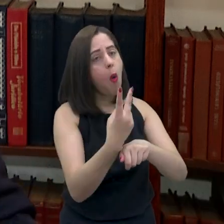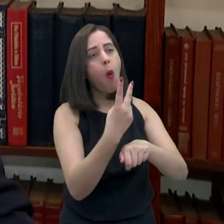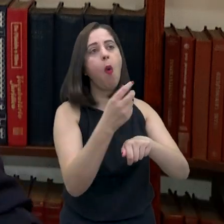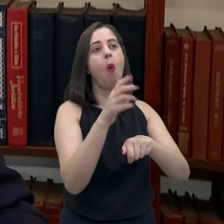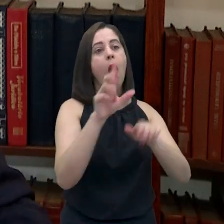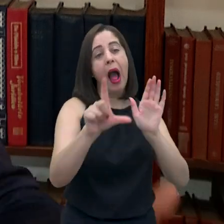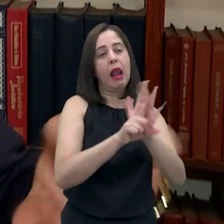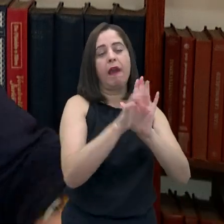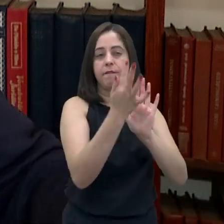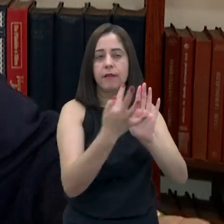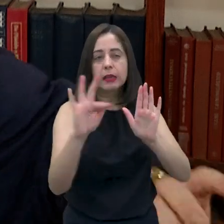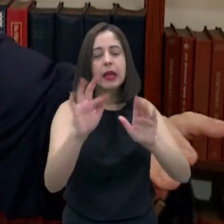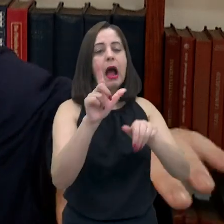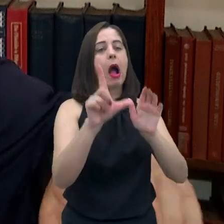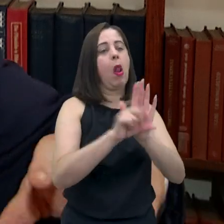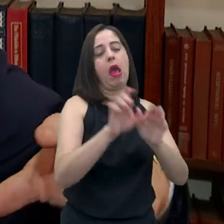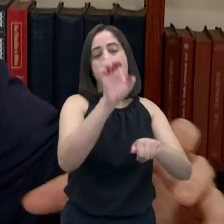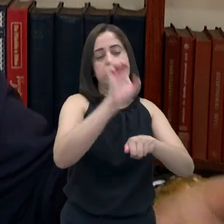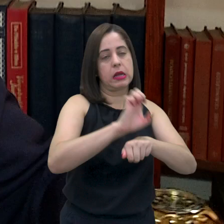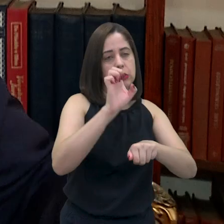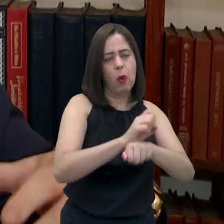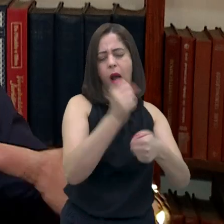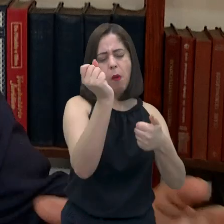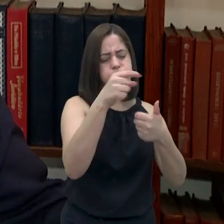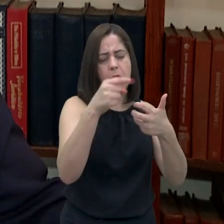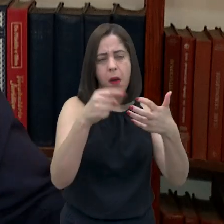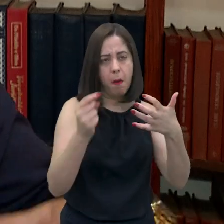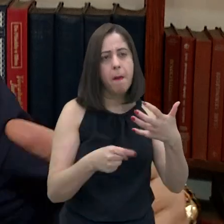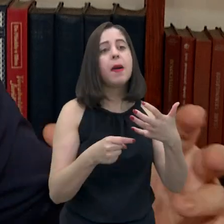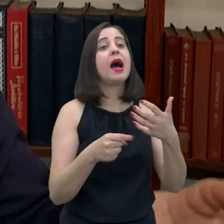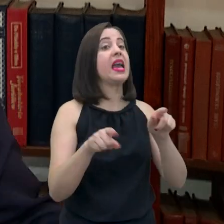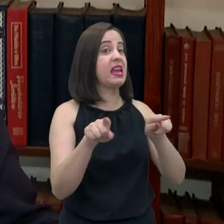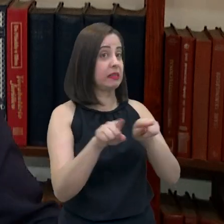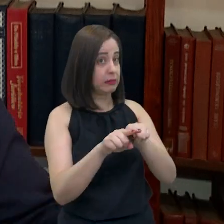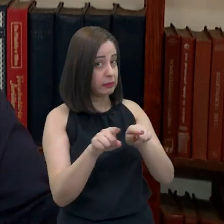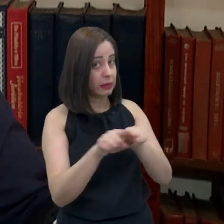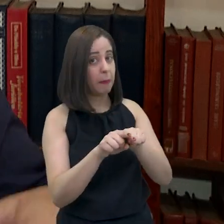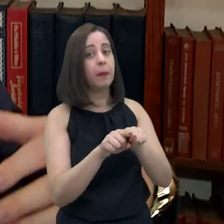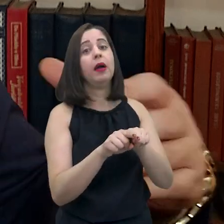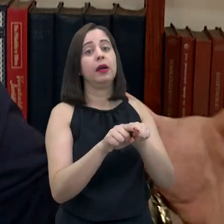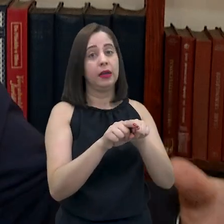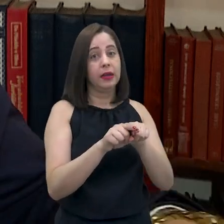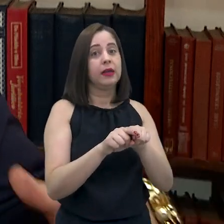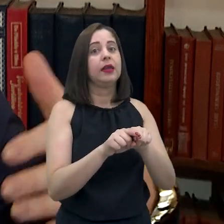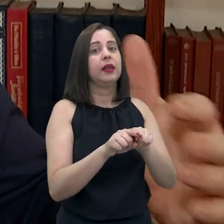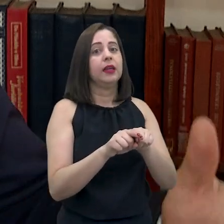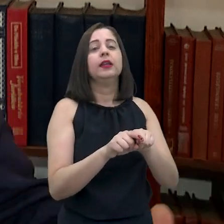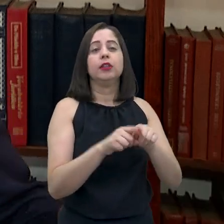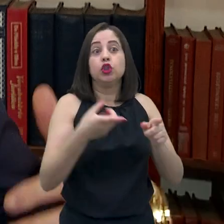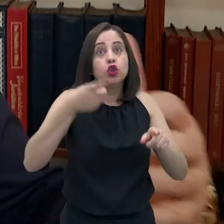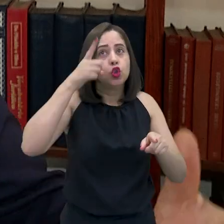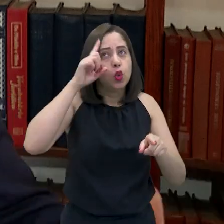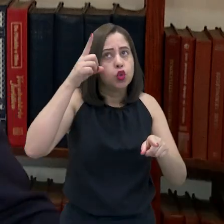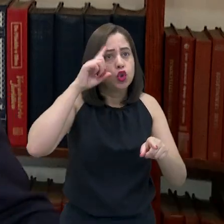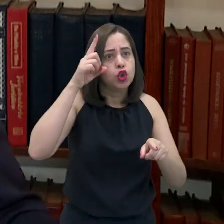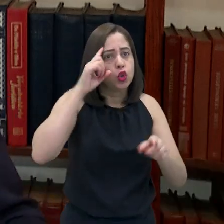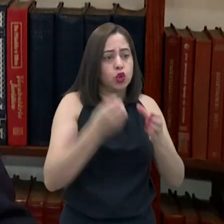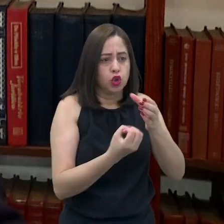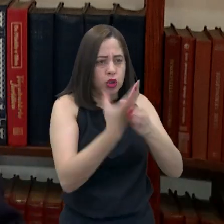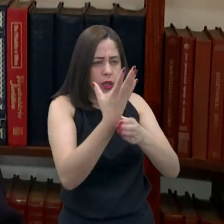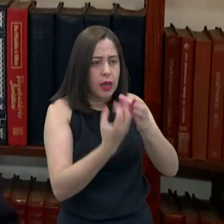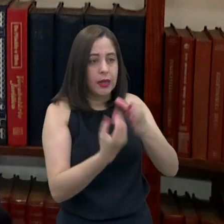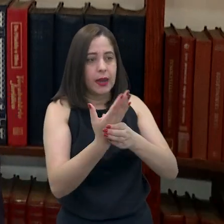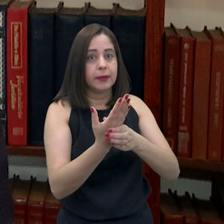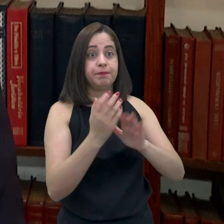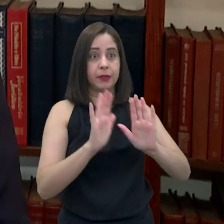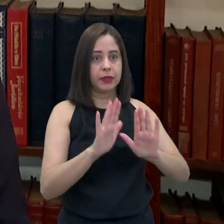do Município, e justamente com o outro arcabouço, leis complementares, leis ordinárias, que sejam feitas todos os dias. Então,